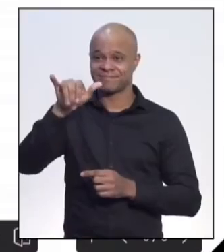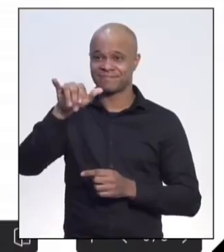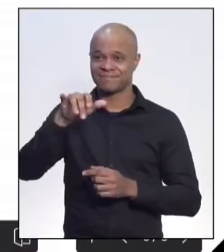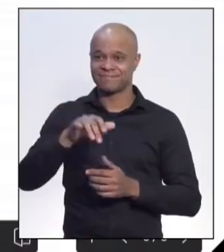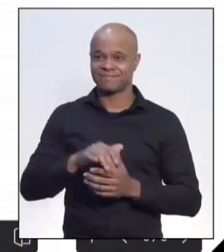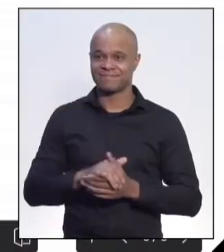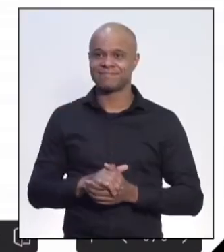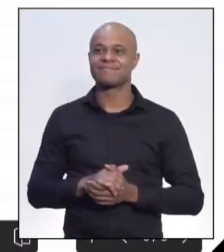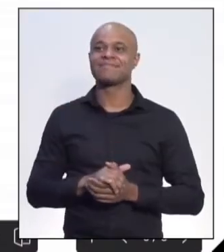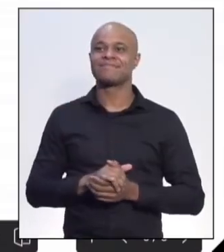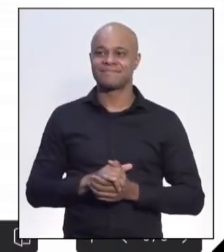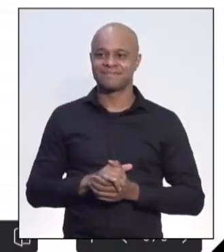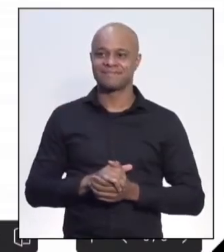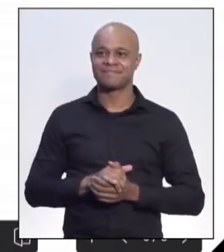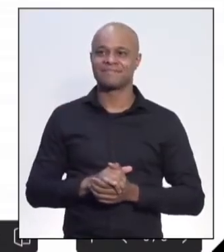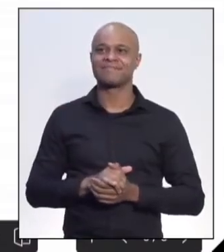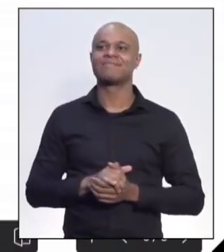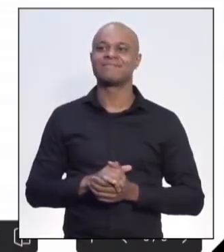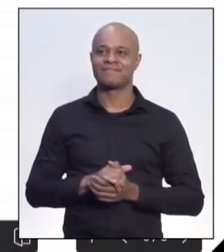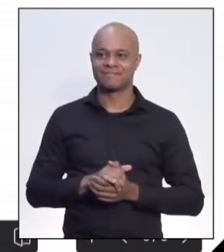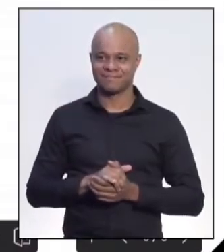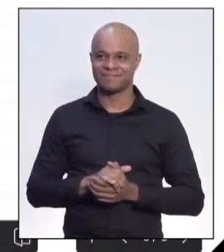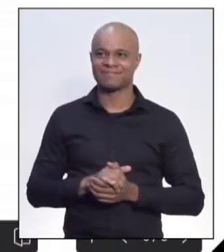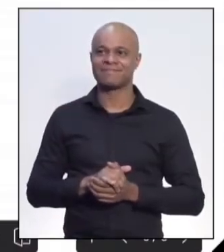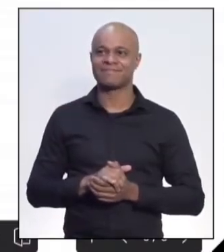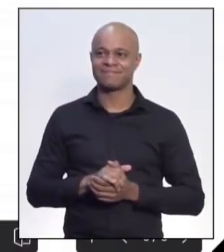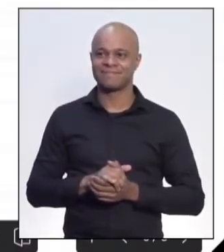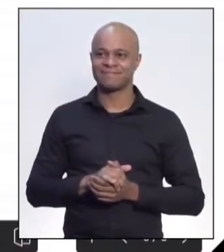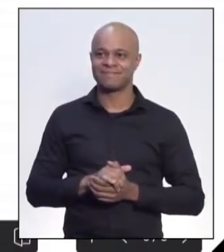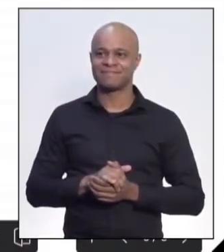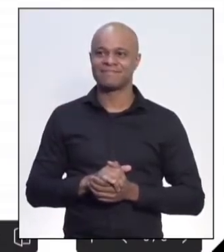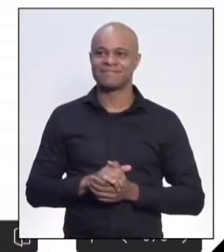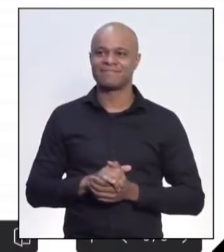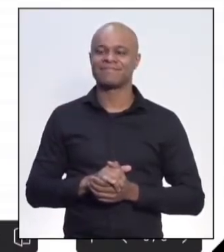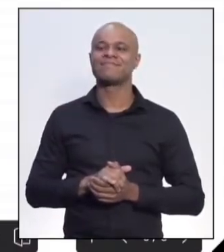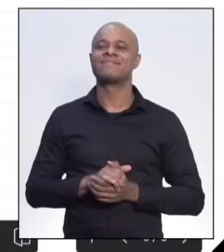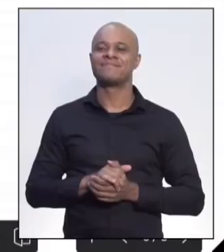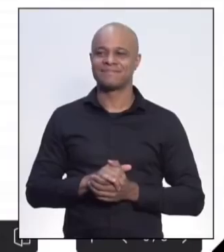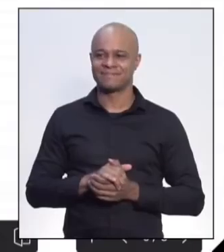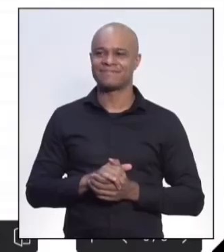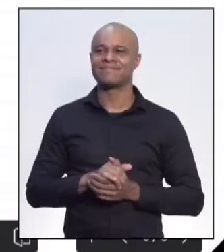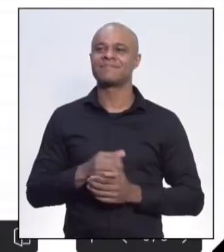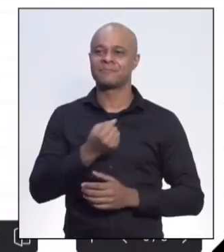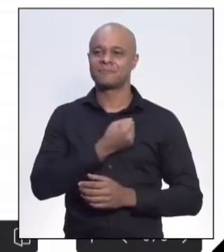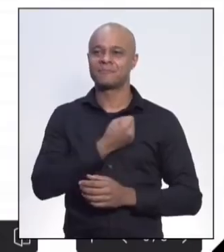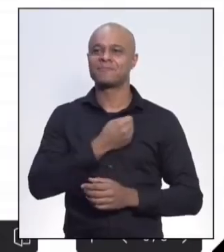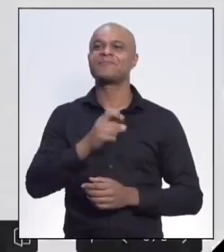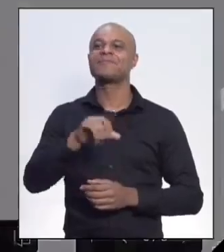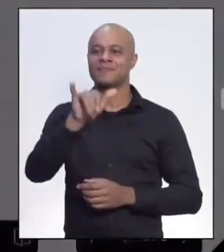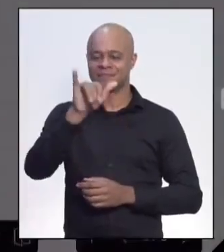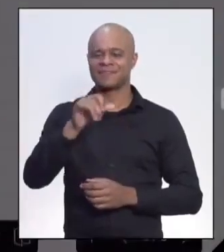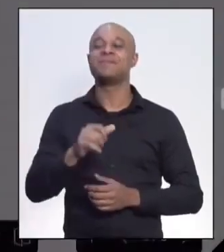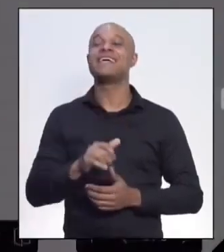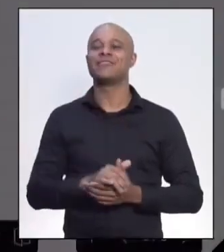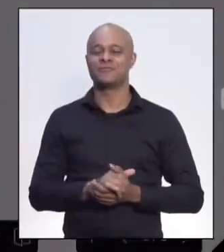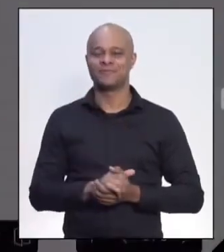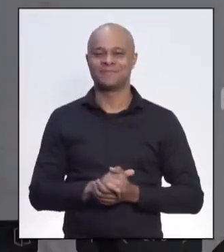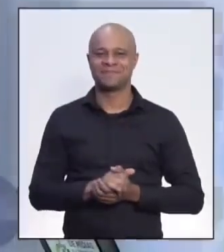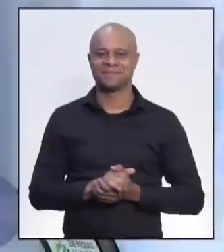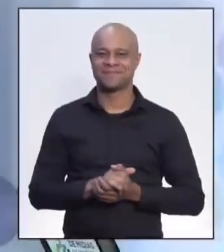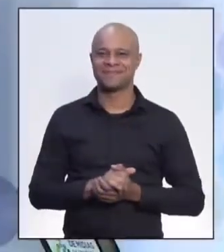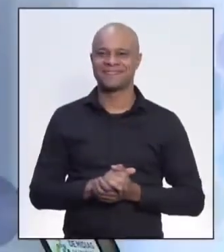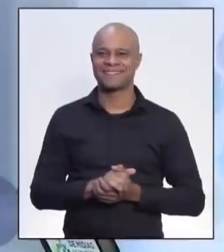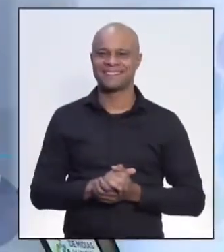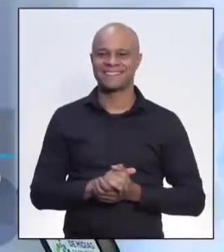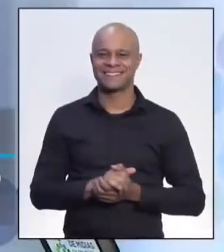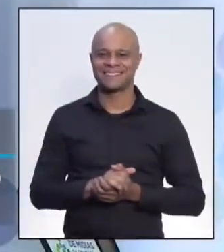encontrar o valor de y, correto? Vou até mudar a cor para poder chamar a